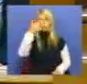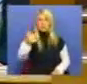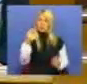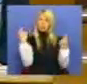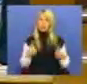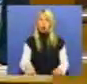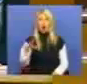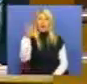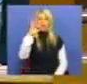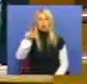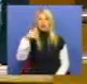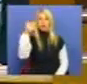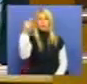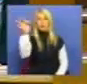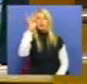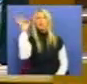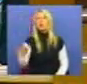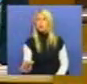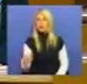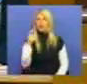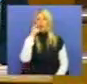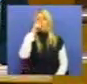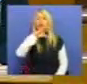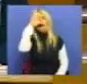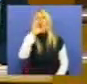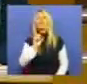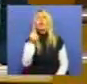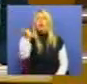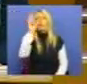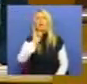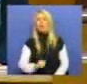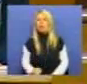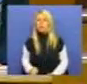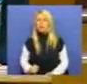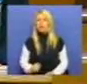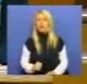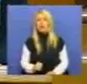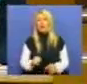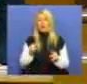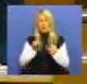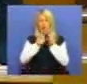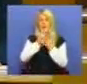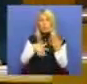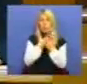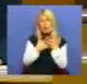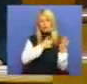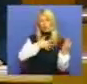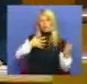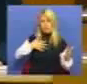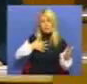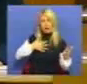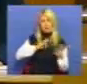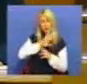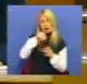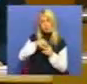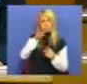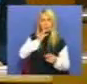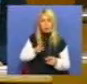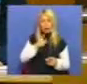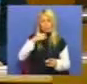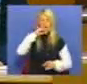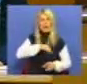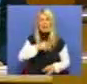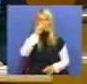era apenas de 14,7%. Para quem governa o Partido Socialista. O quadro de uma empresa ganha, em média, 3,5